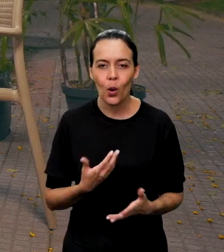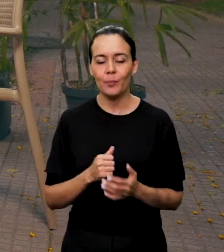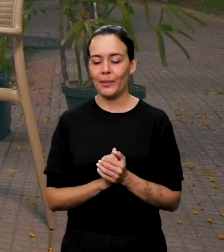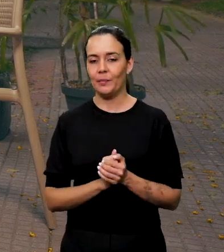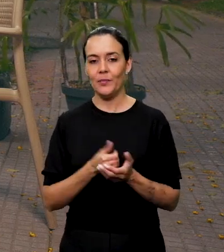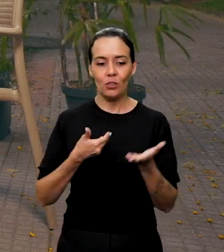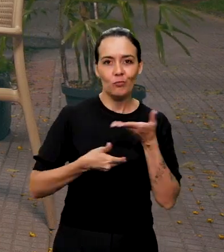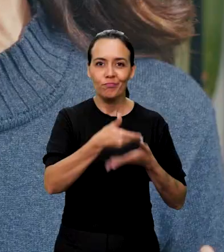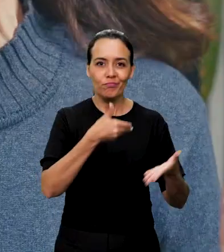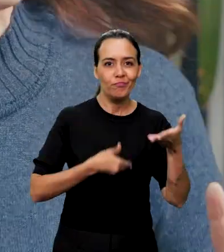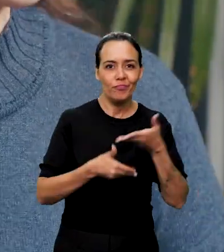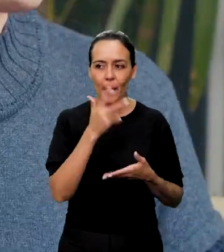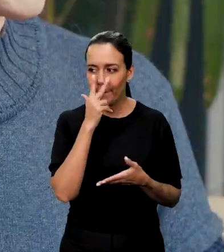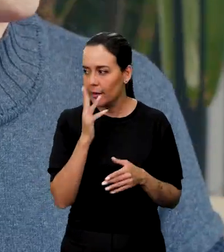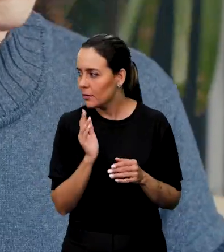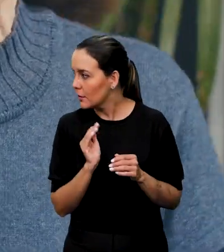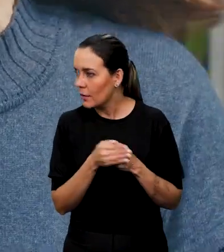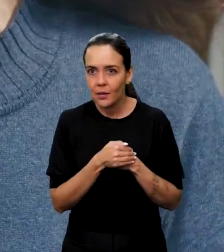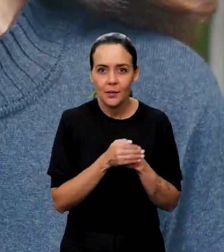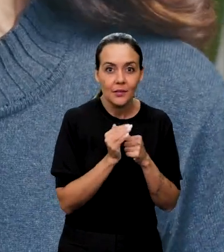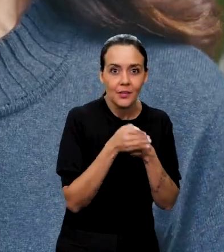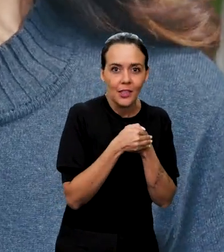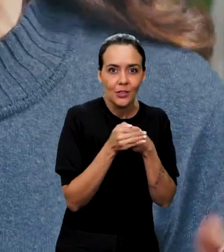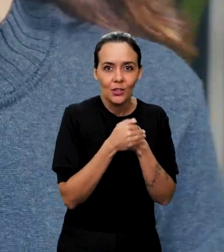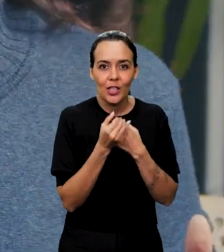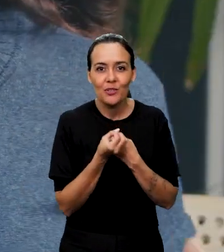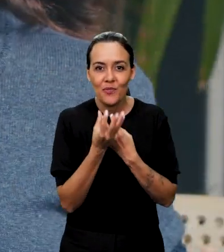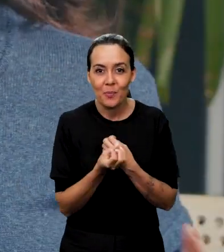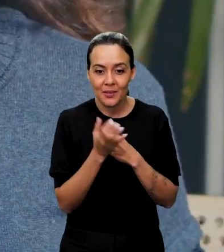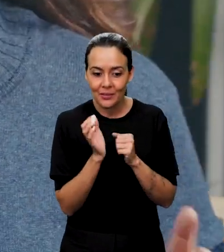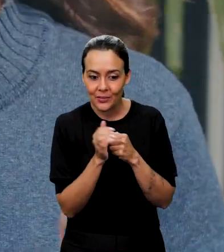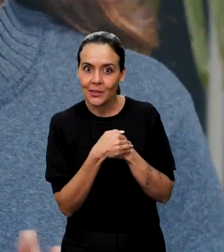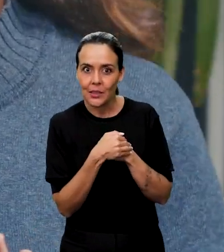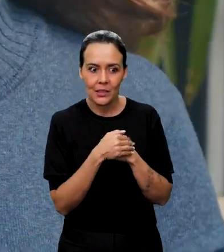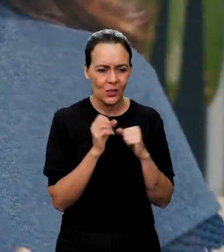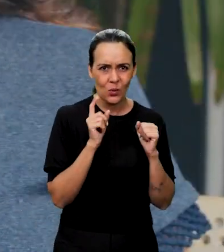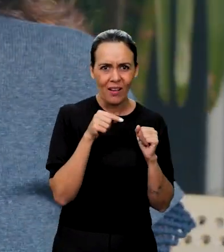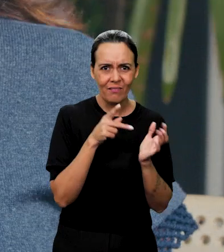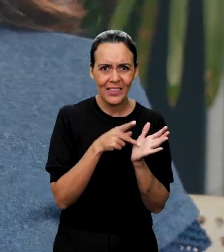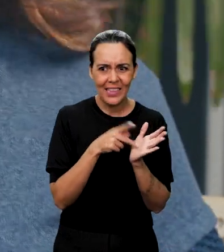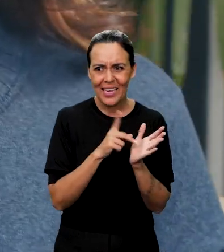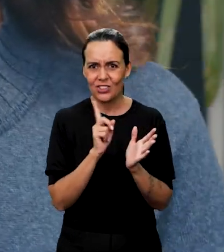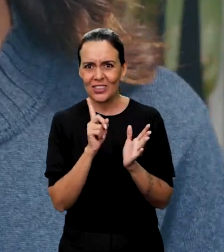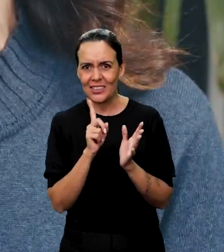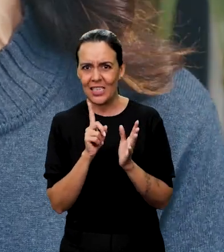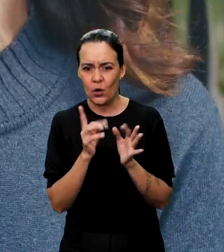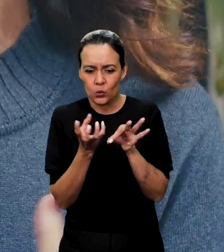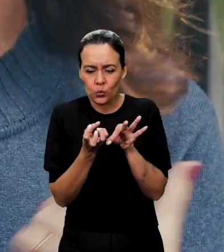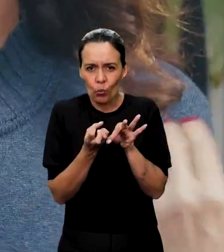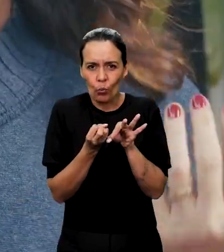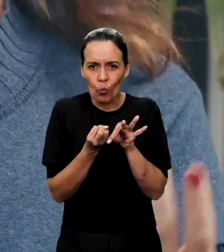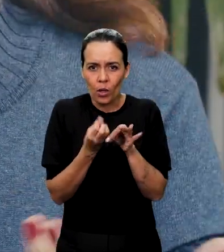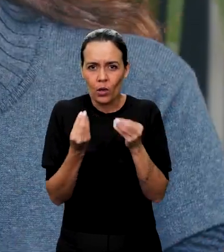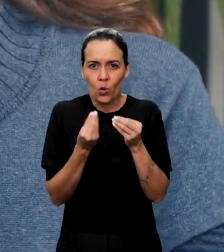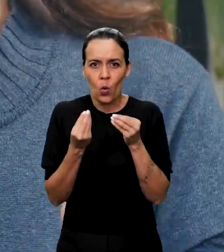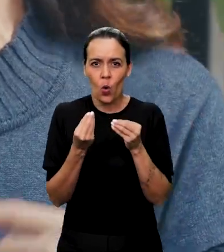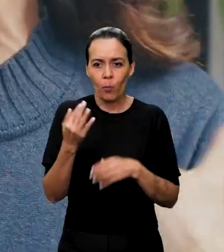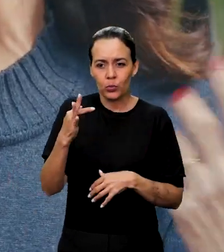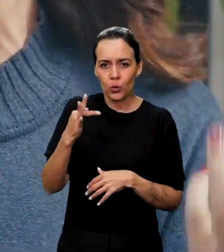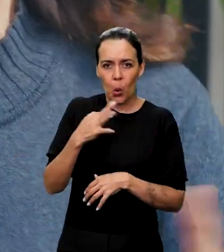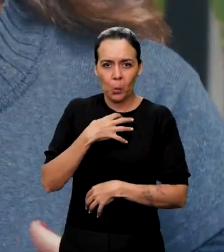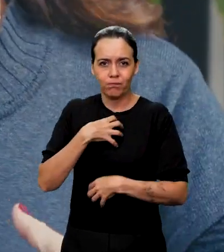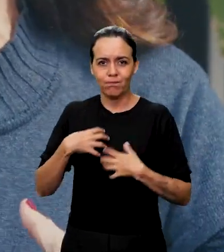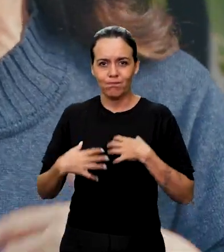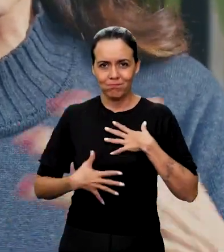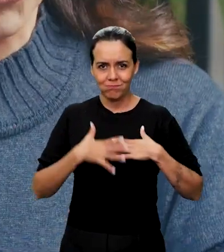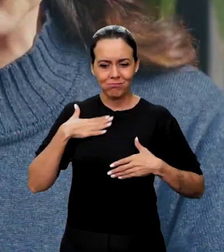parecia um bando de criminosos. Assim, não, ninguém pode saber, ninguém, eu não, nem sei se é, mas é secreto mesmo. E aí a gente ia trocando